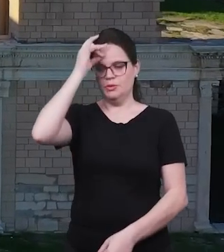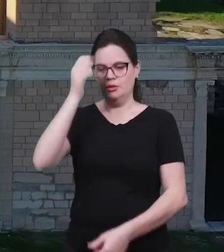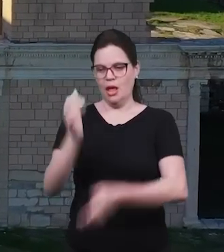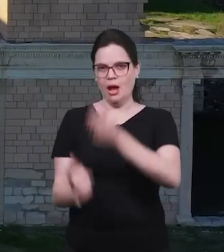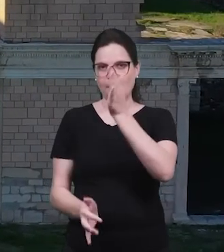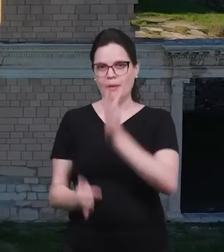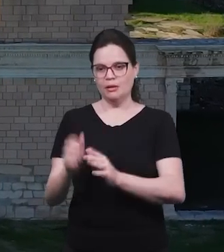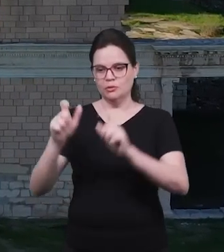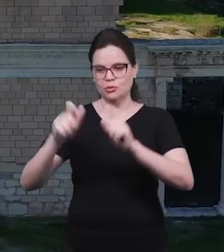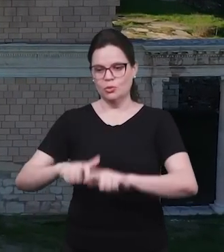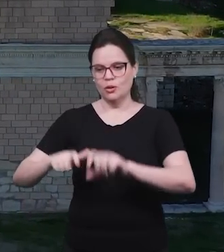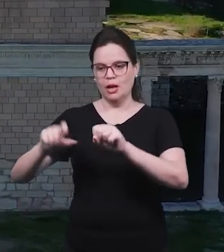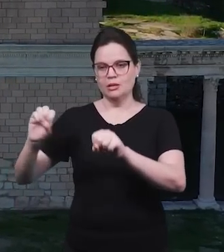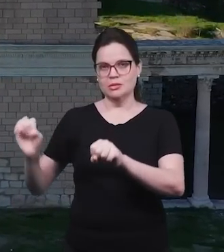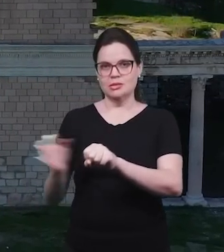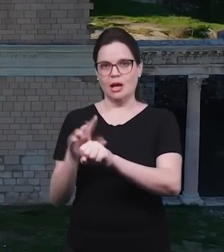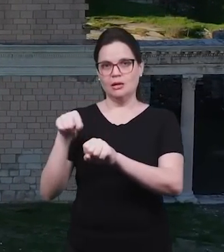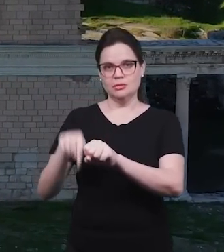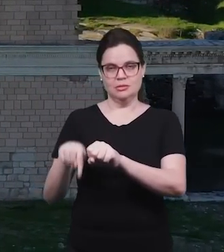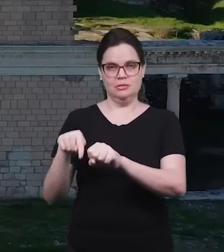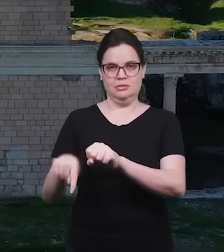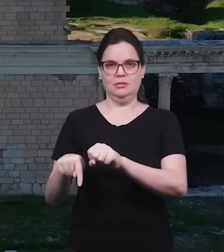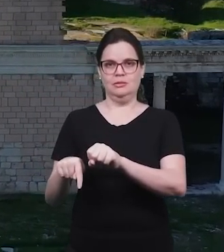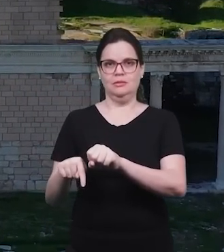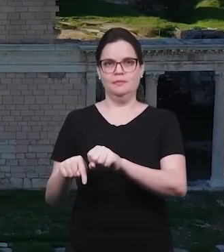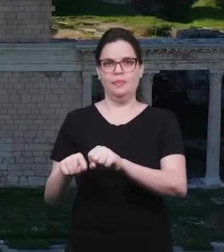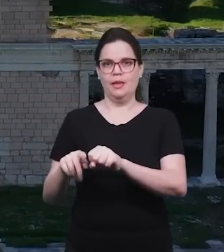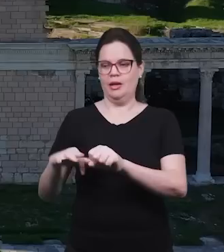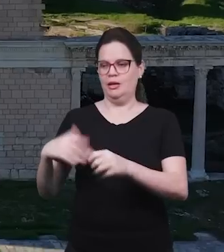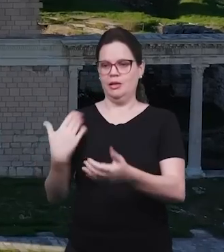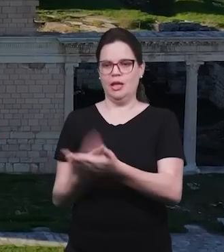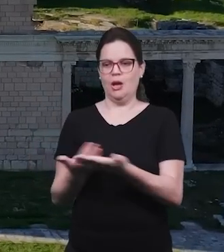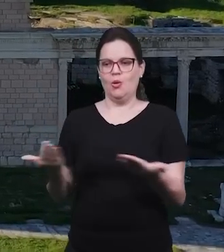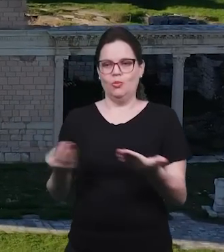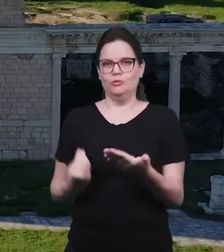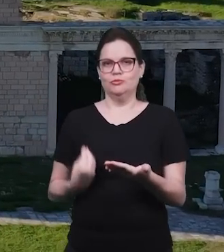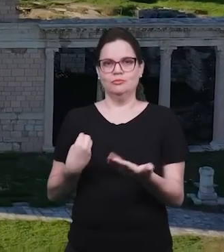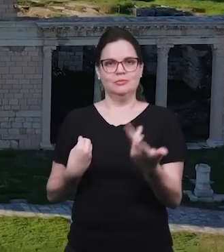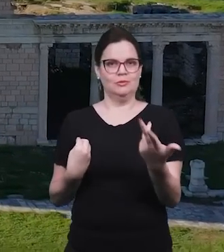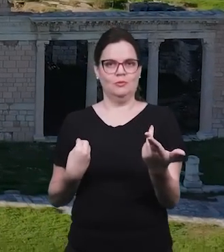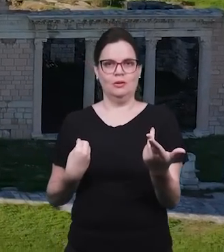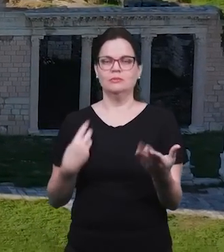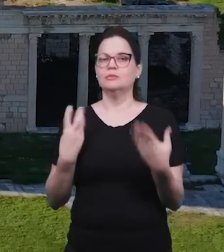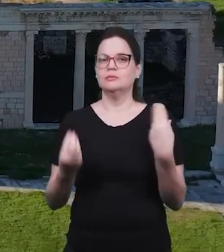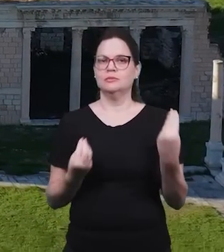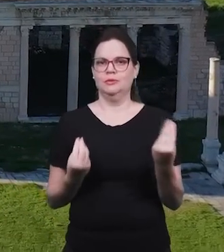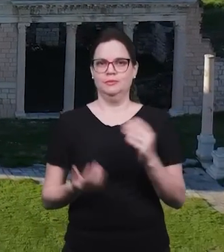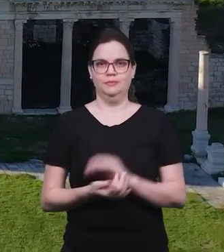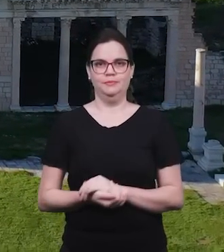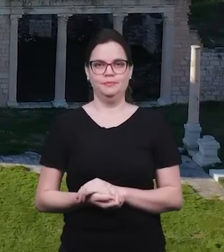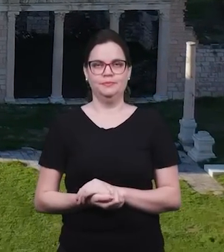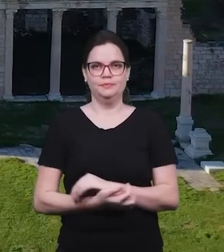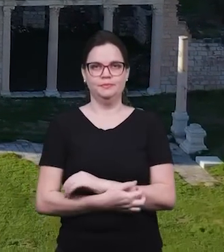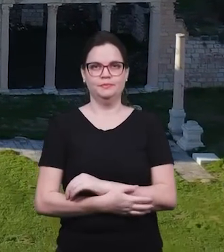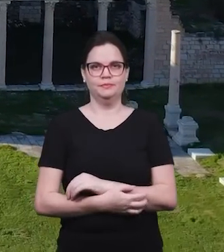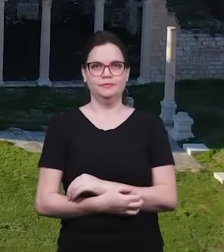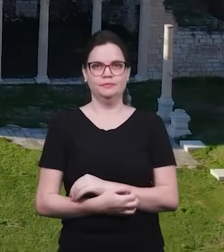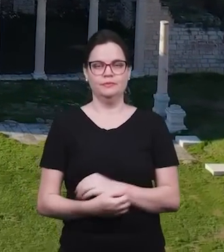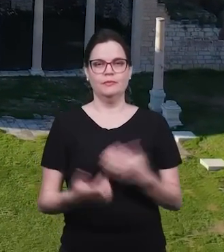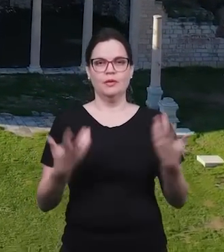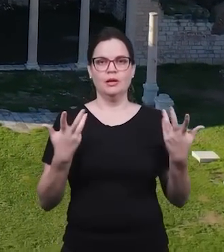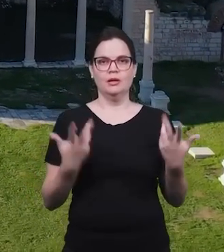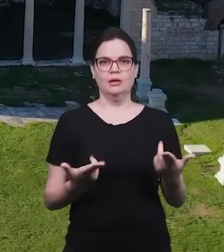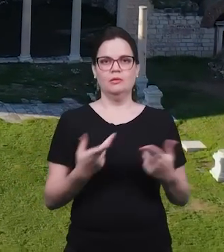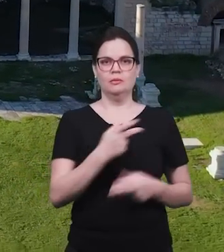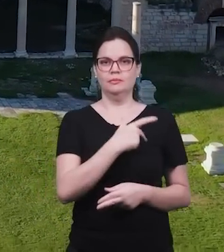Espírito Santo em Sardes, né, no período de Sardes, e aquele que acontece hoje no meio da igreja. Começando pela própria